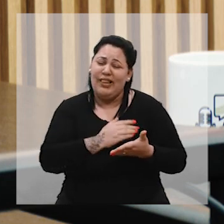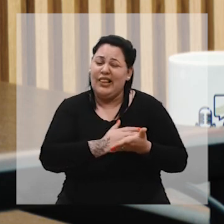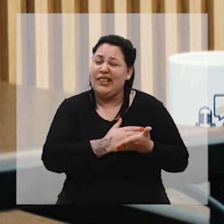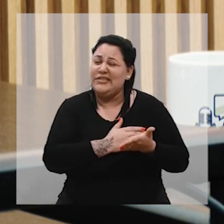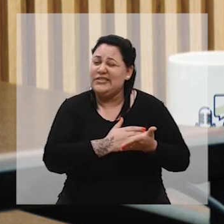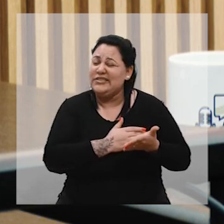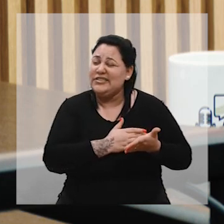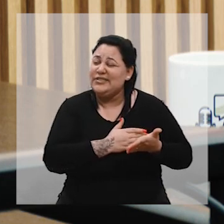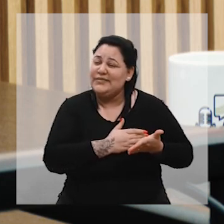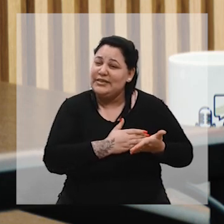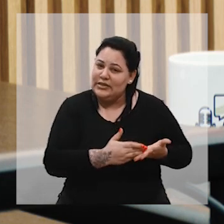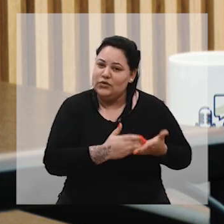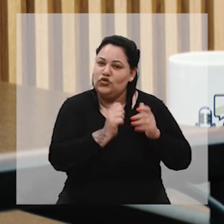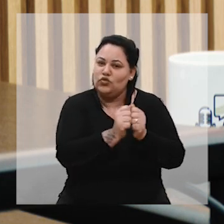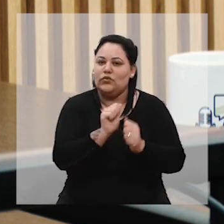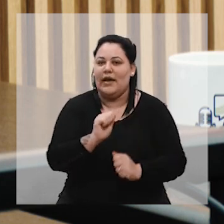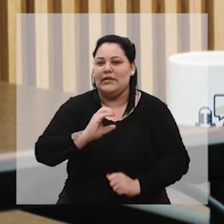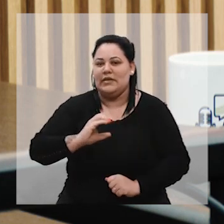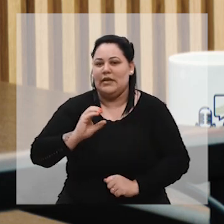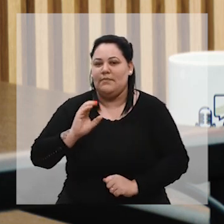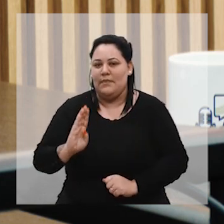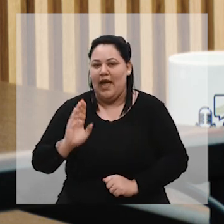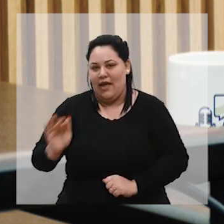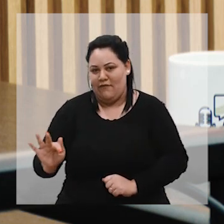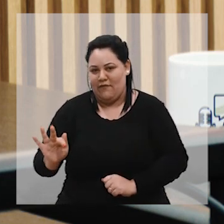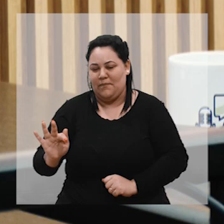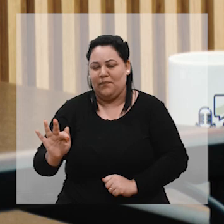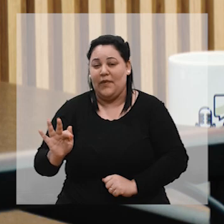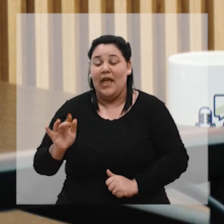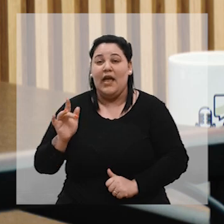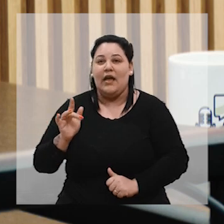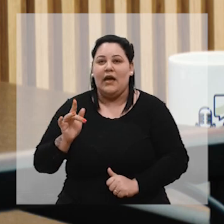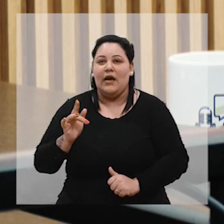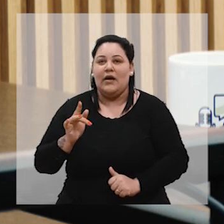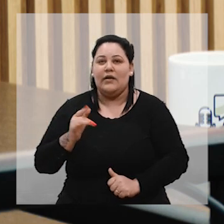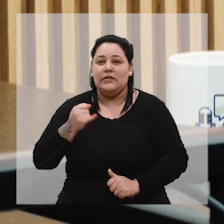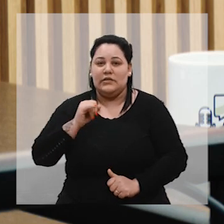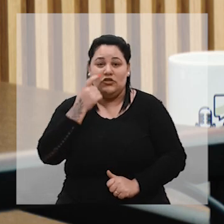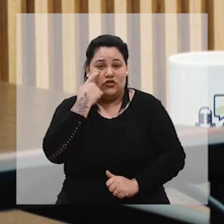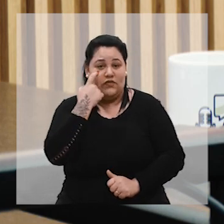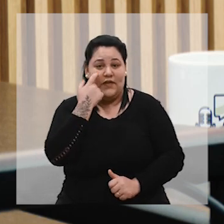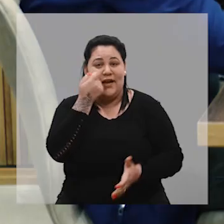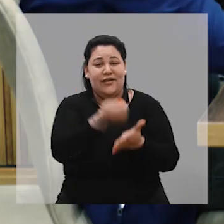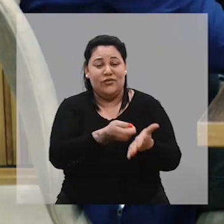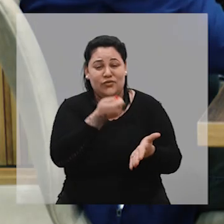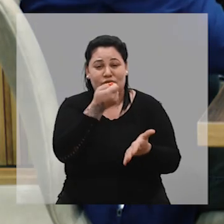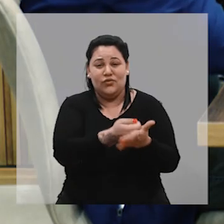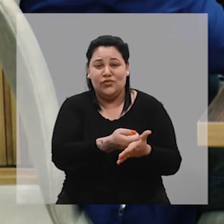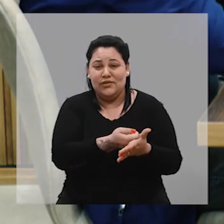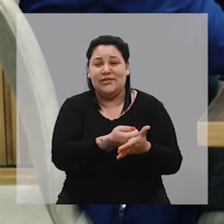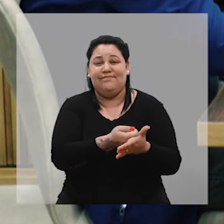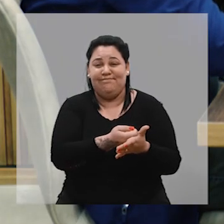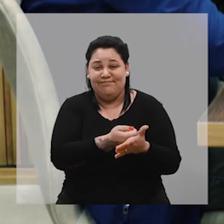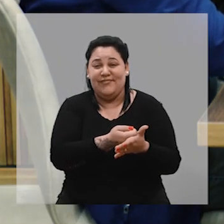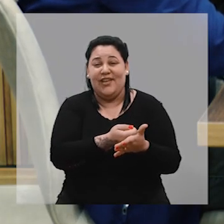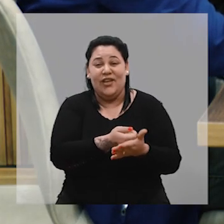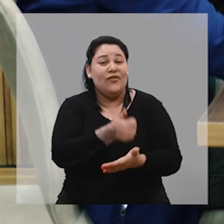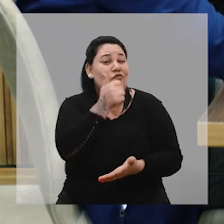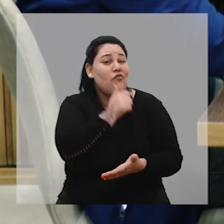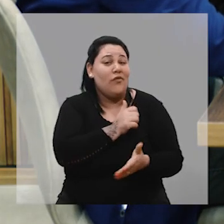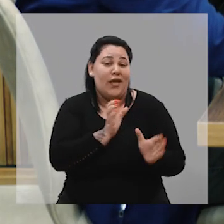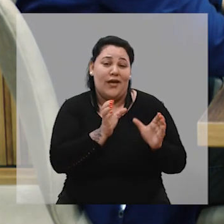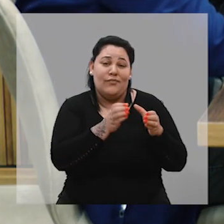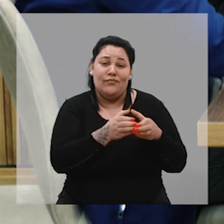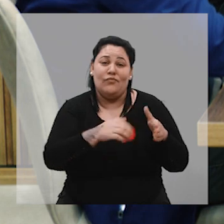tá gatinhando, dá pra se dizer assim, com a CBF. A primeira Copa... Se a gente vê a luta do futebol feminino agora